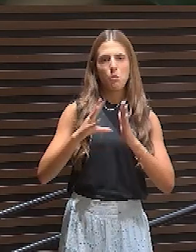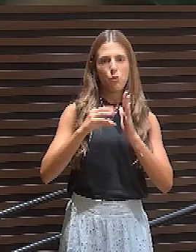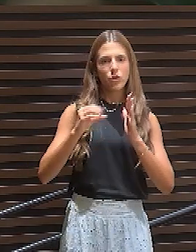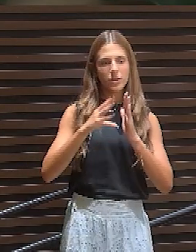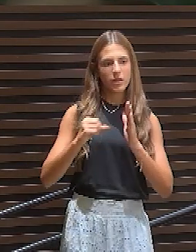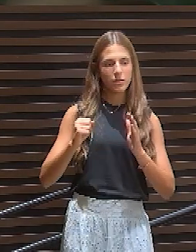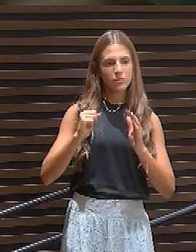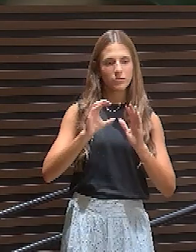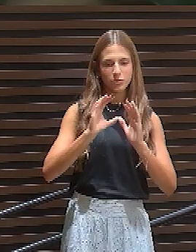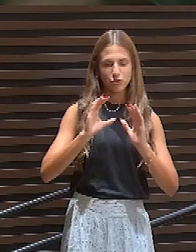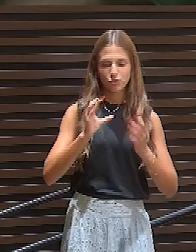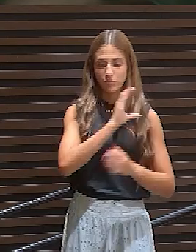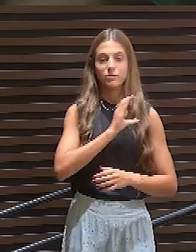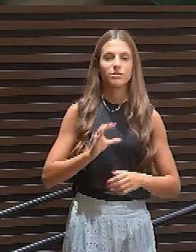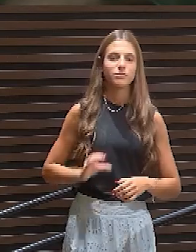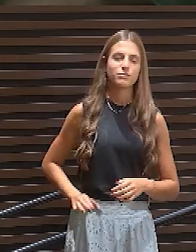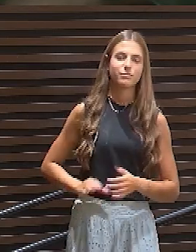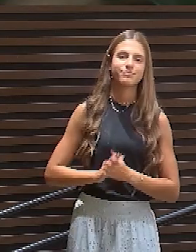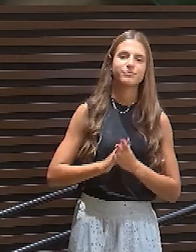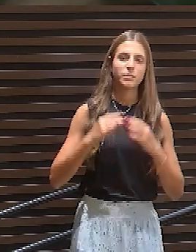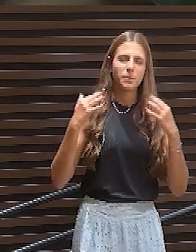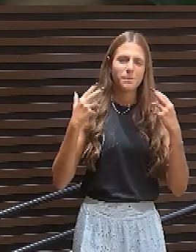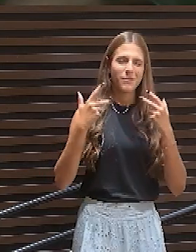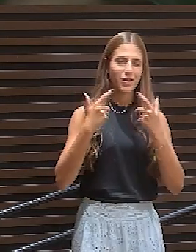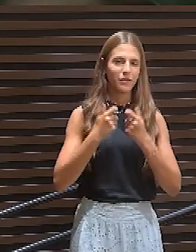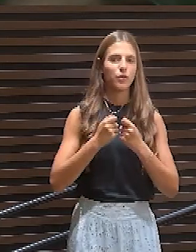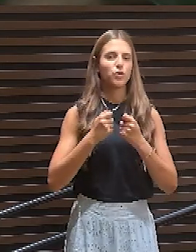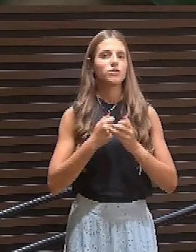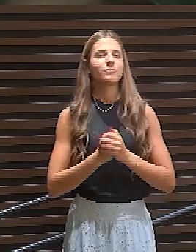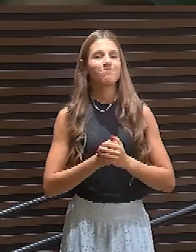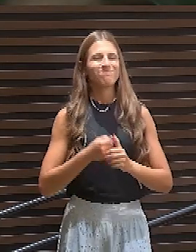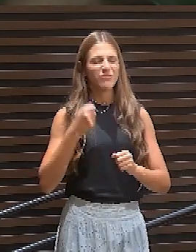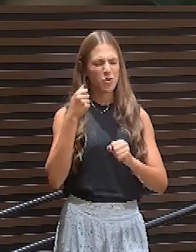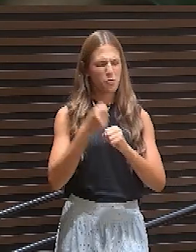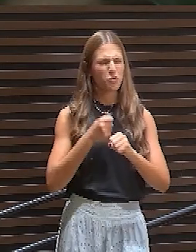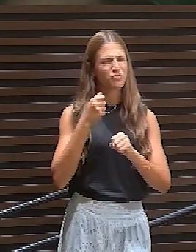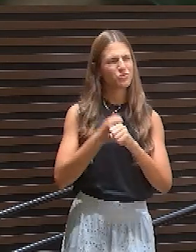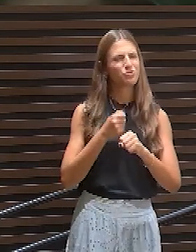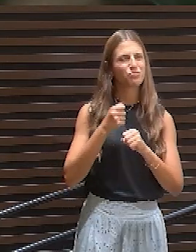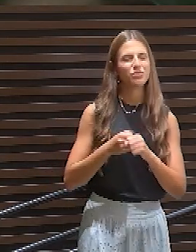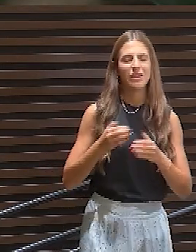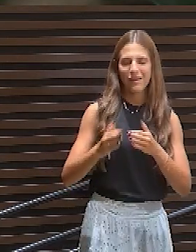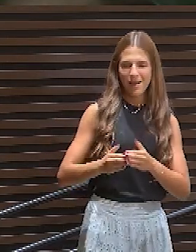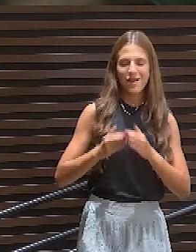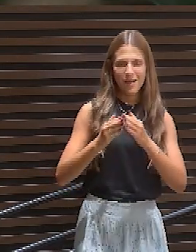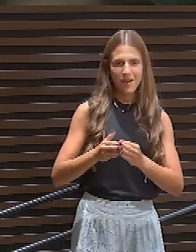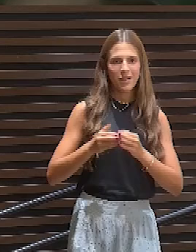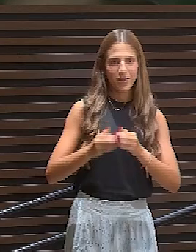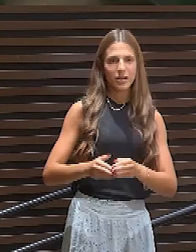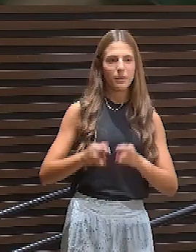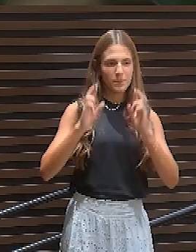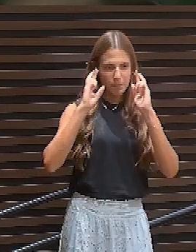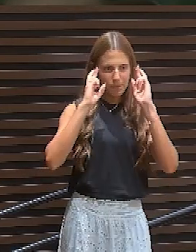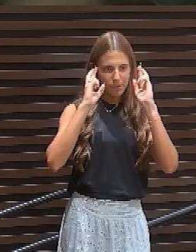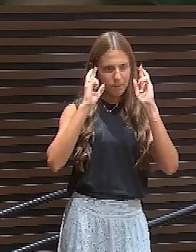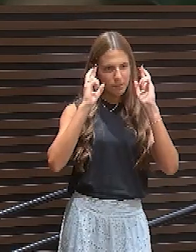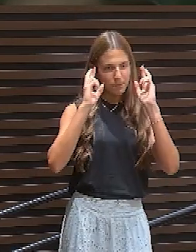é maravilhosa. Ele construía aquela arca, perseverando anos a fio.